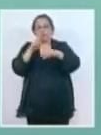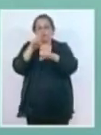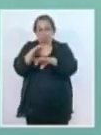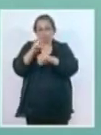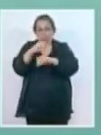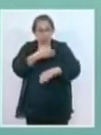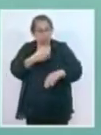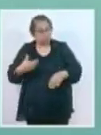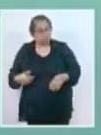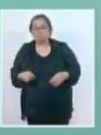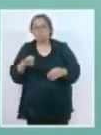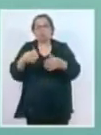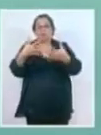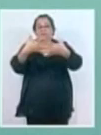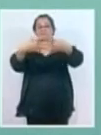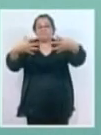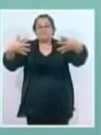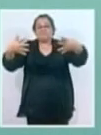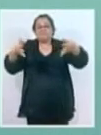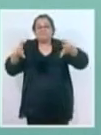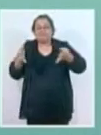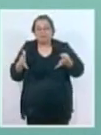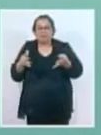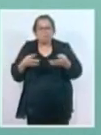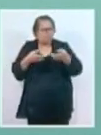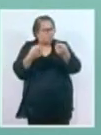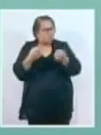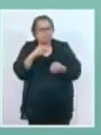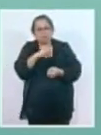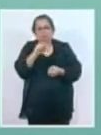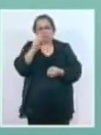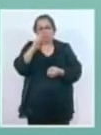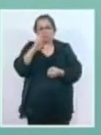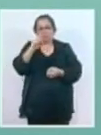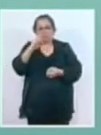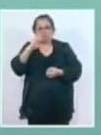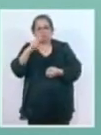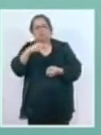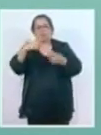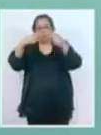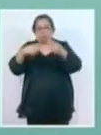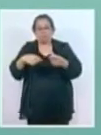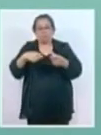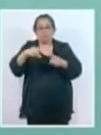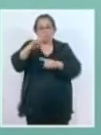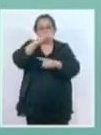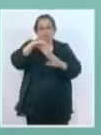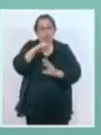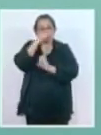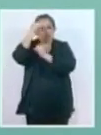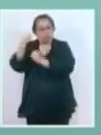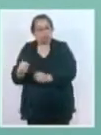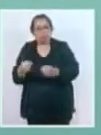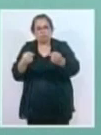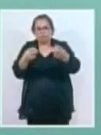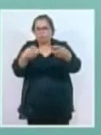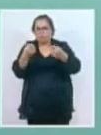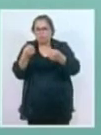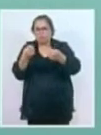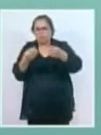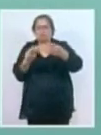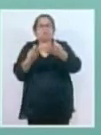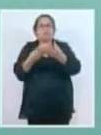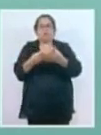Sim. Então, eu percebi no SESC, se eu não me engano, lá no São Jorge, eu vi que eles tinham pilastras de concreto. Eu pensei, são